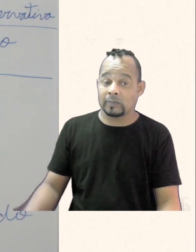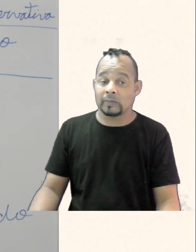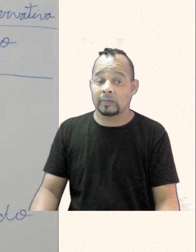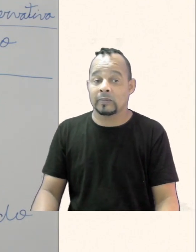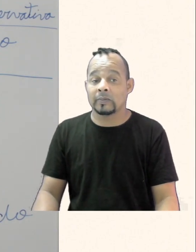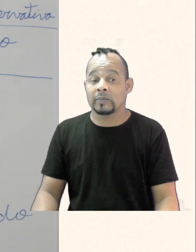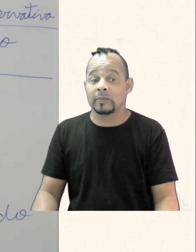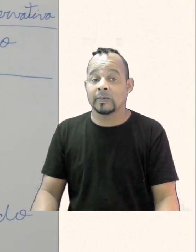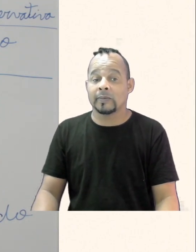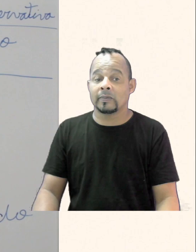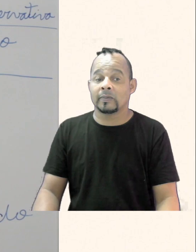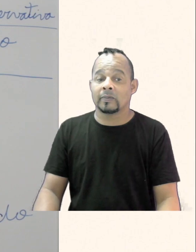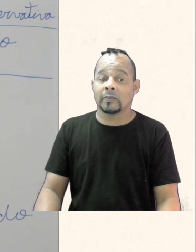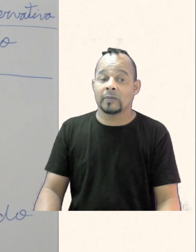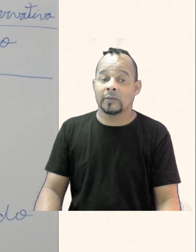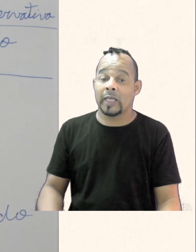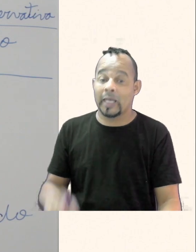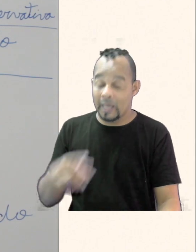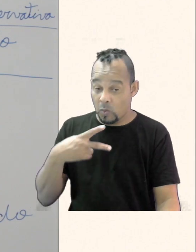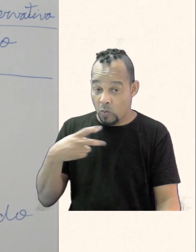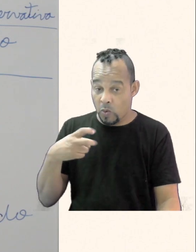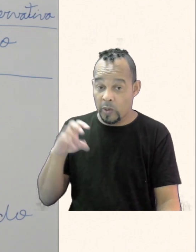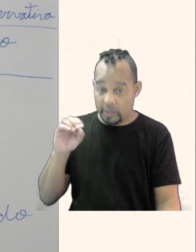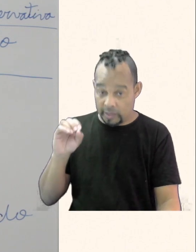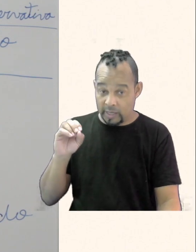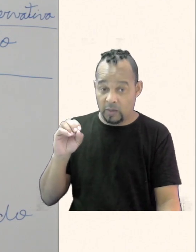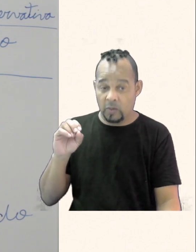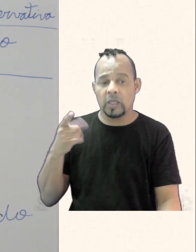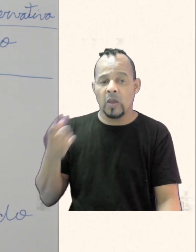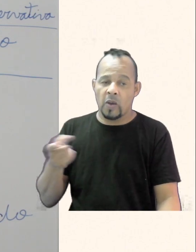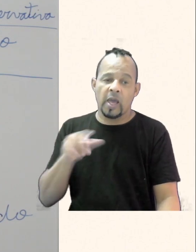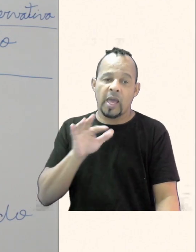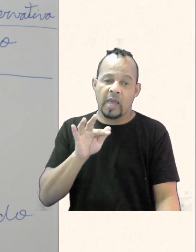F é conservativa.